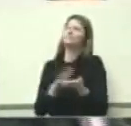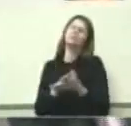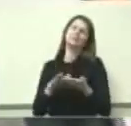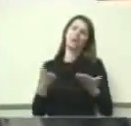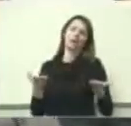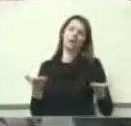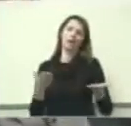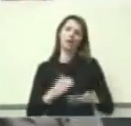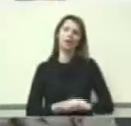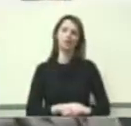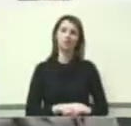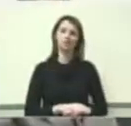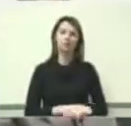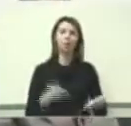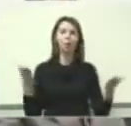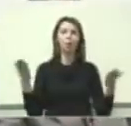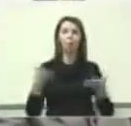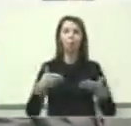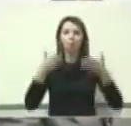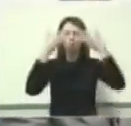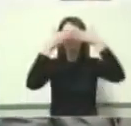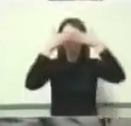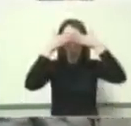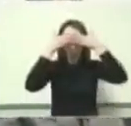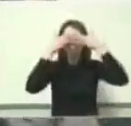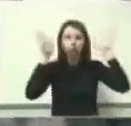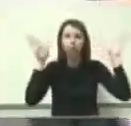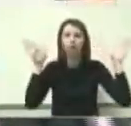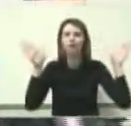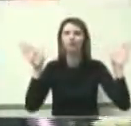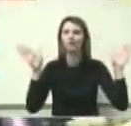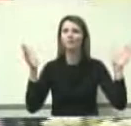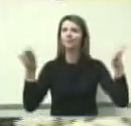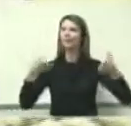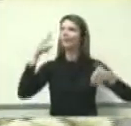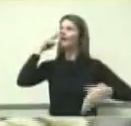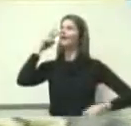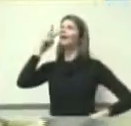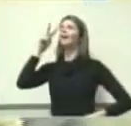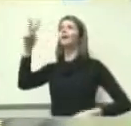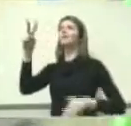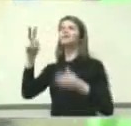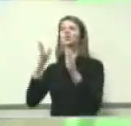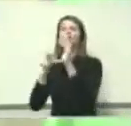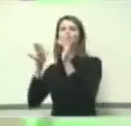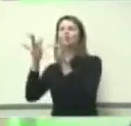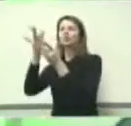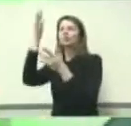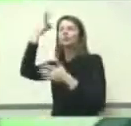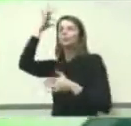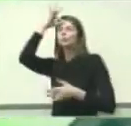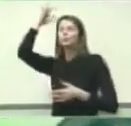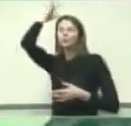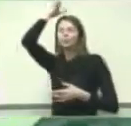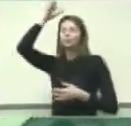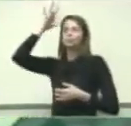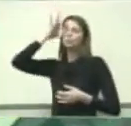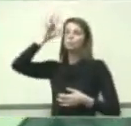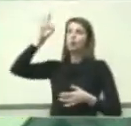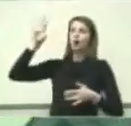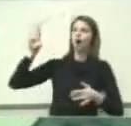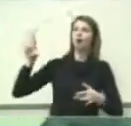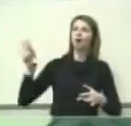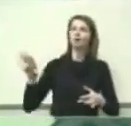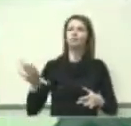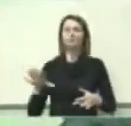nessa noite essa venda vai ser tirada dos seus olhos eu colírio dos servos o colírio do Espírito Santo vai começar operar nesse